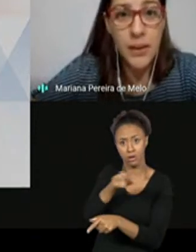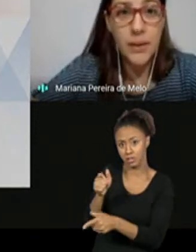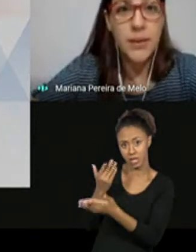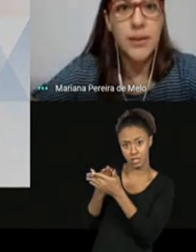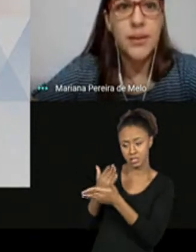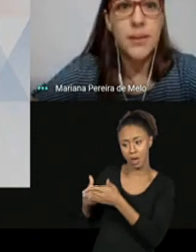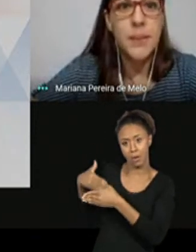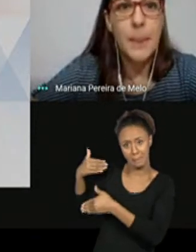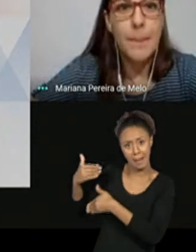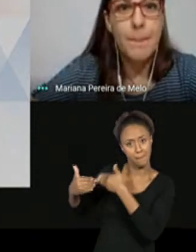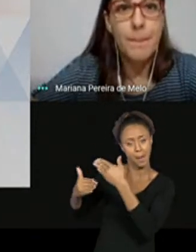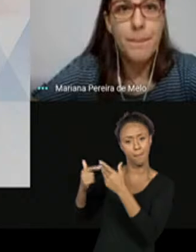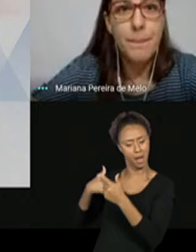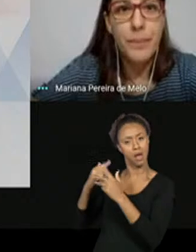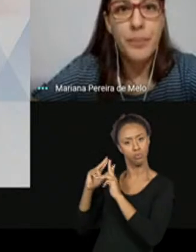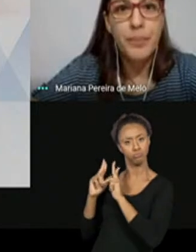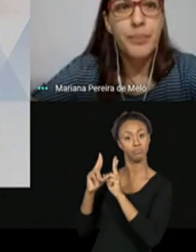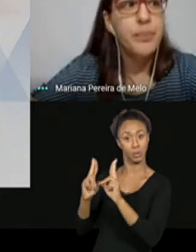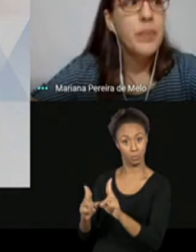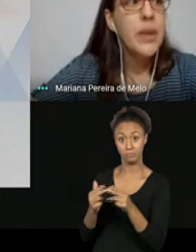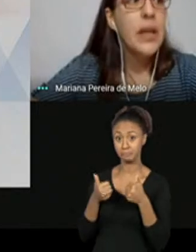das semanas.